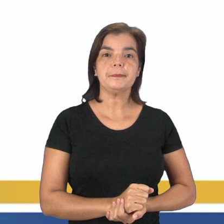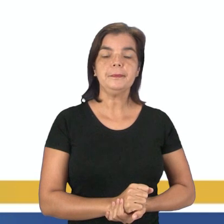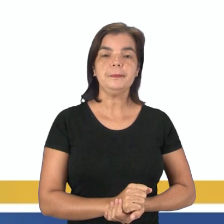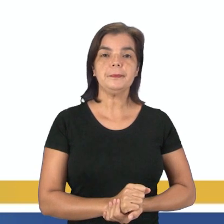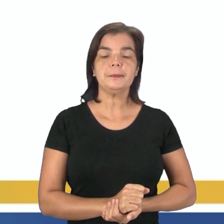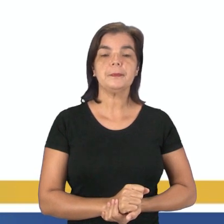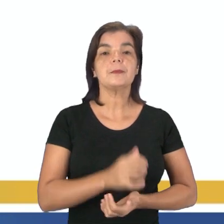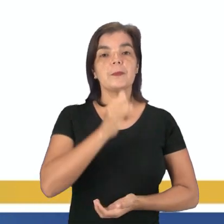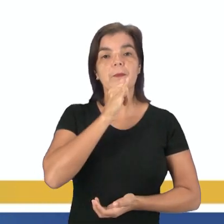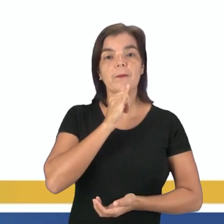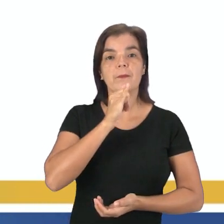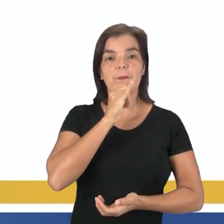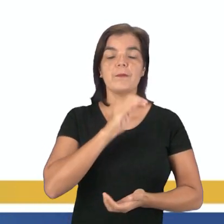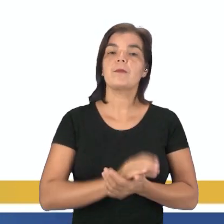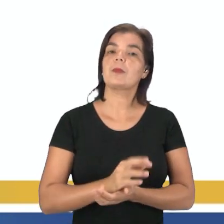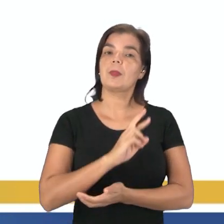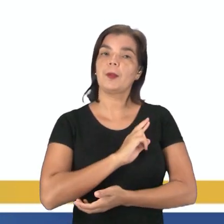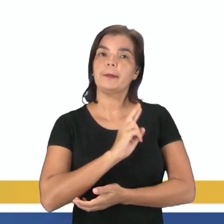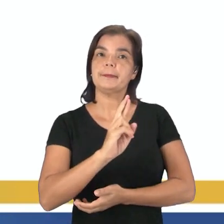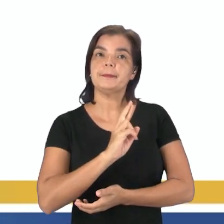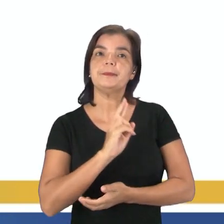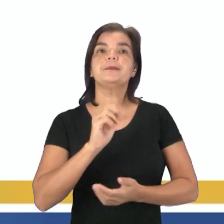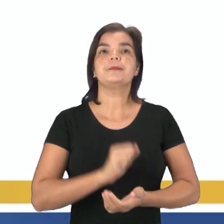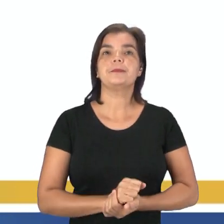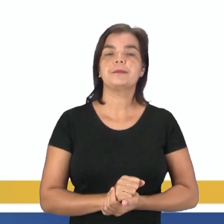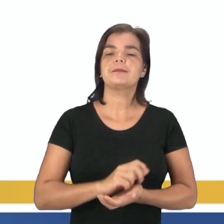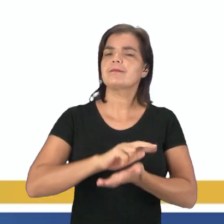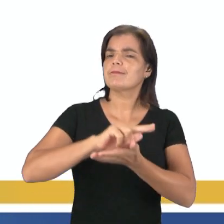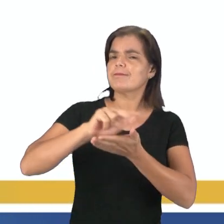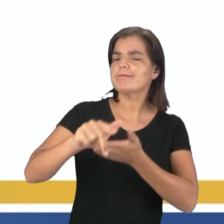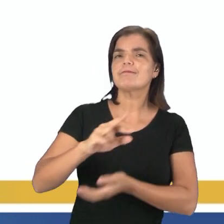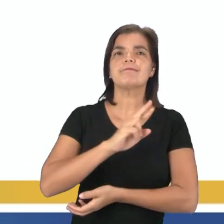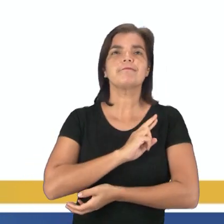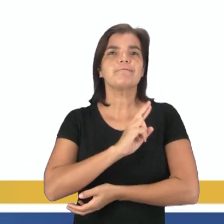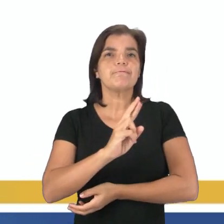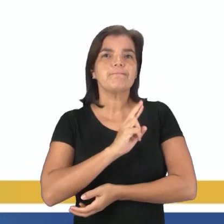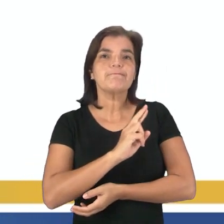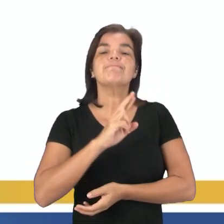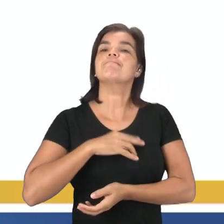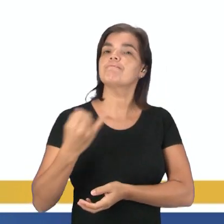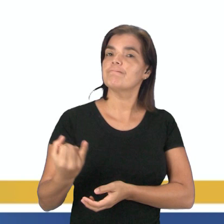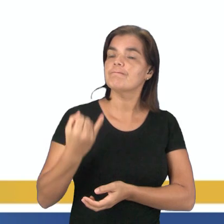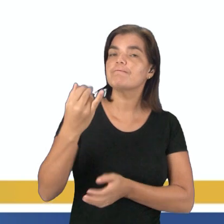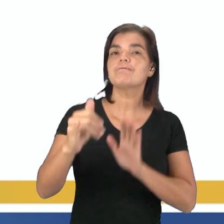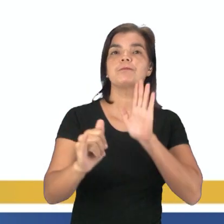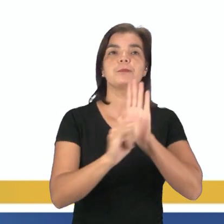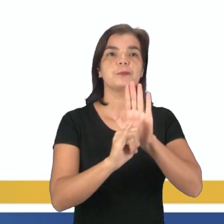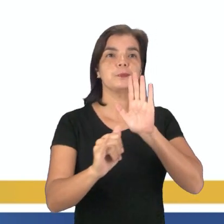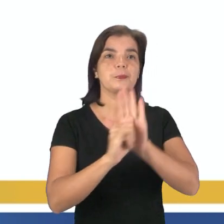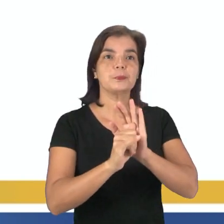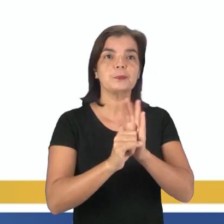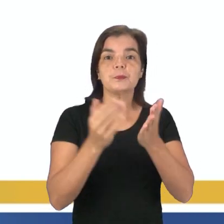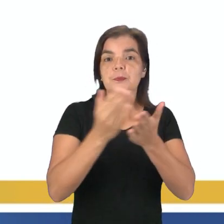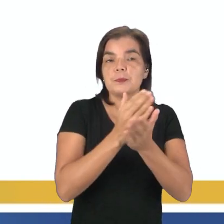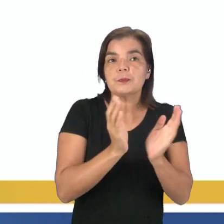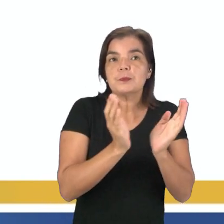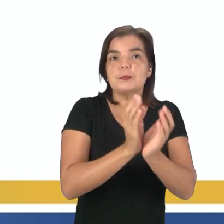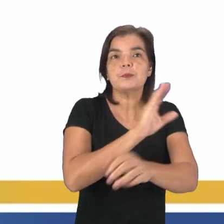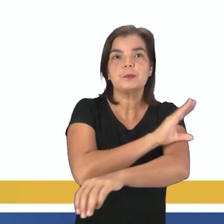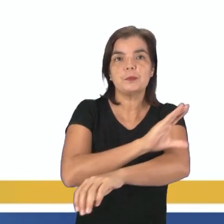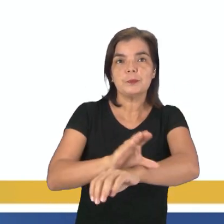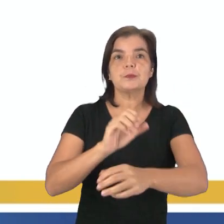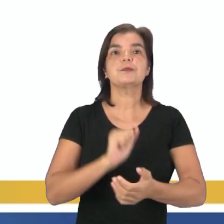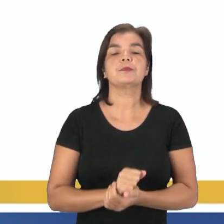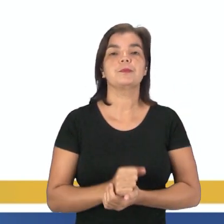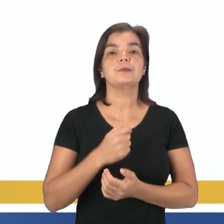O primeiro exemplo é a religiosidade. As diversas religiões são elementos identitários de certos grupos